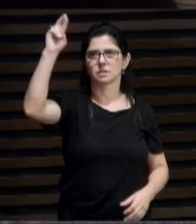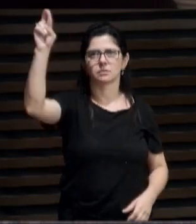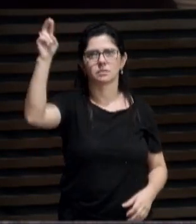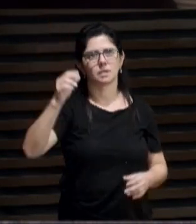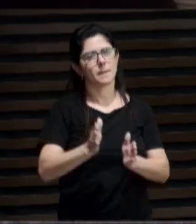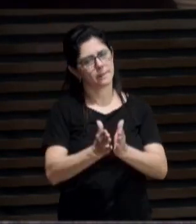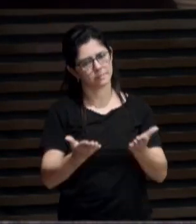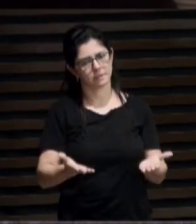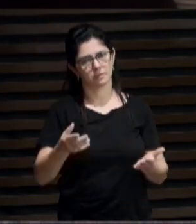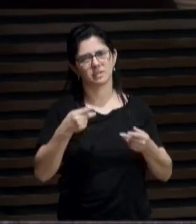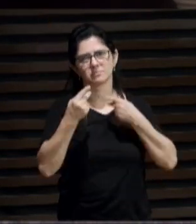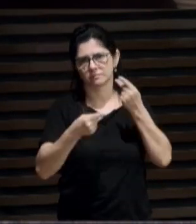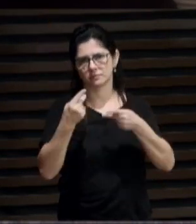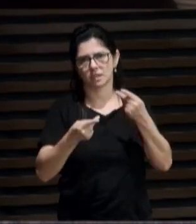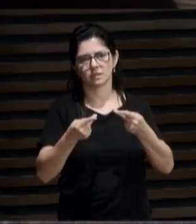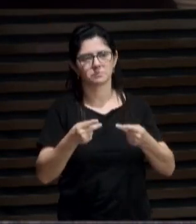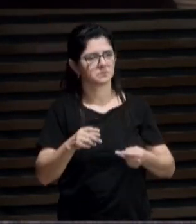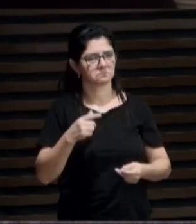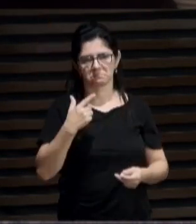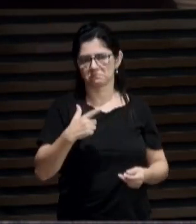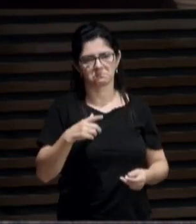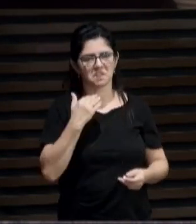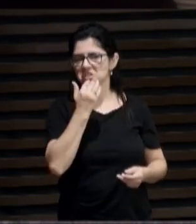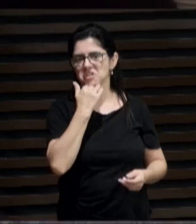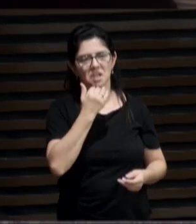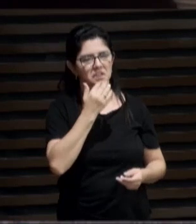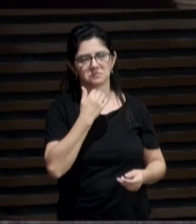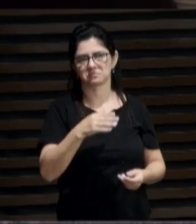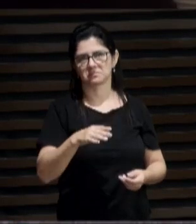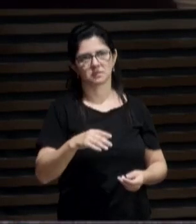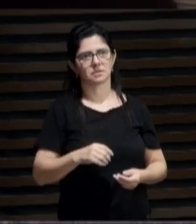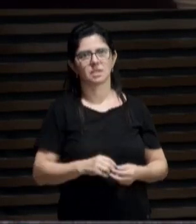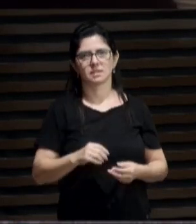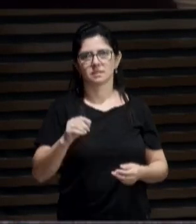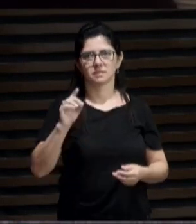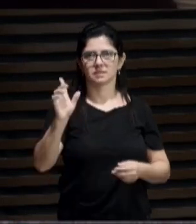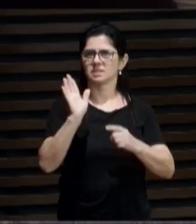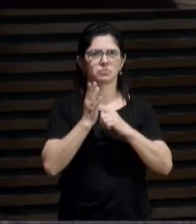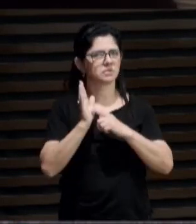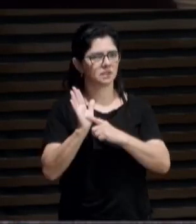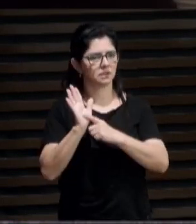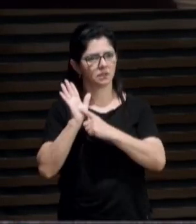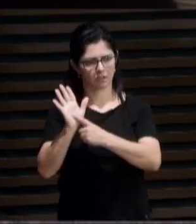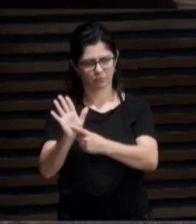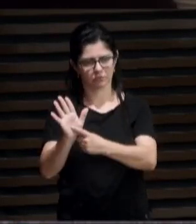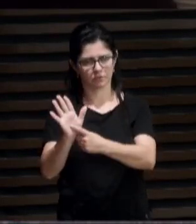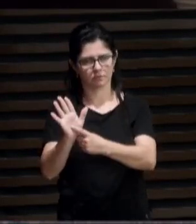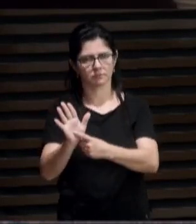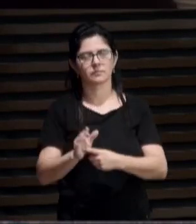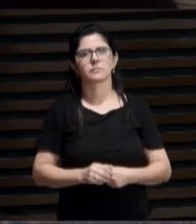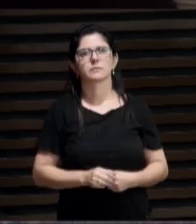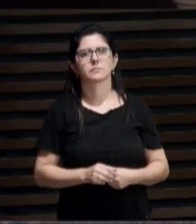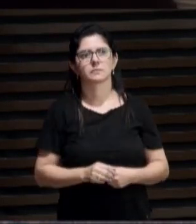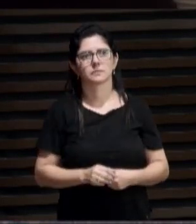ninguém quer a Ele, se Ele não se revelar, se Ele não mostrar quem Ele é. E além de mostrar